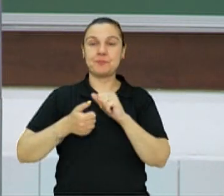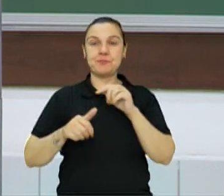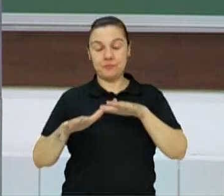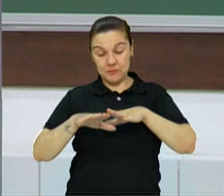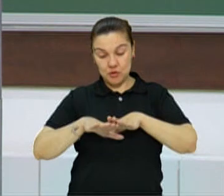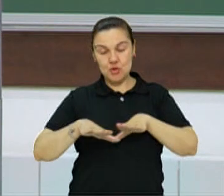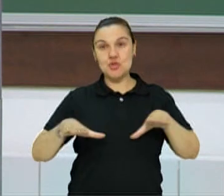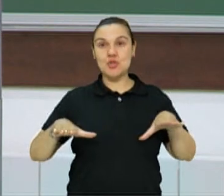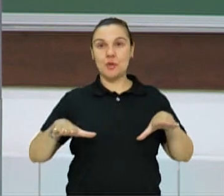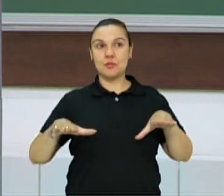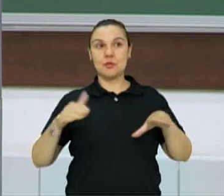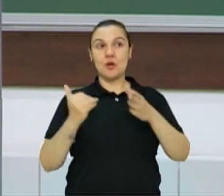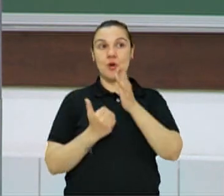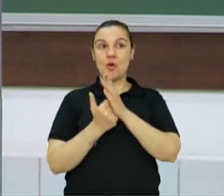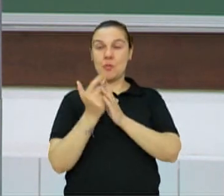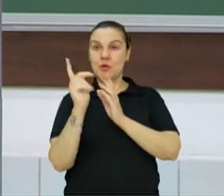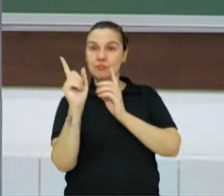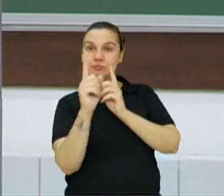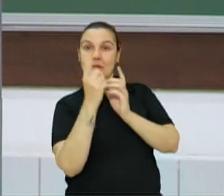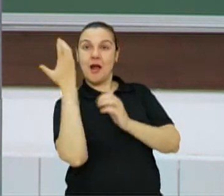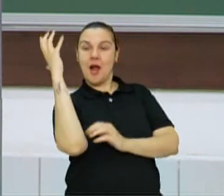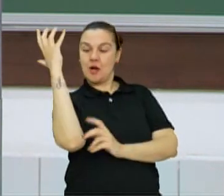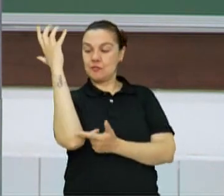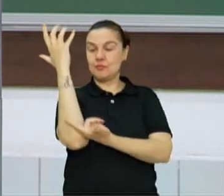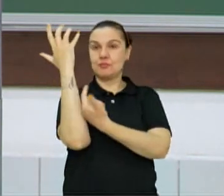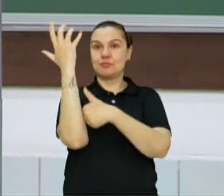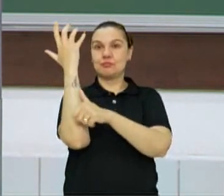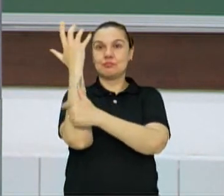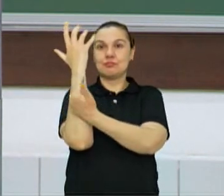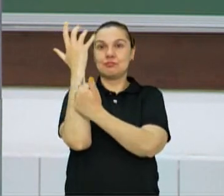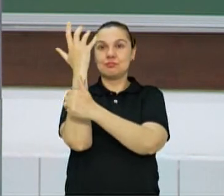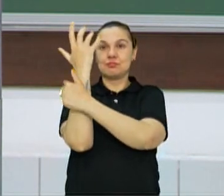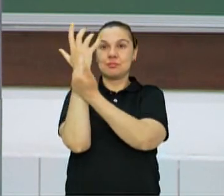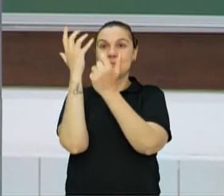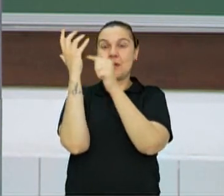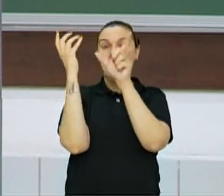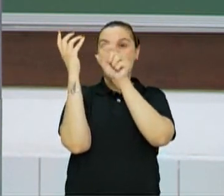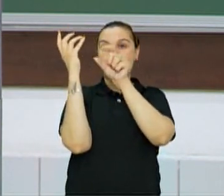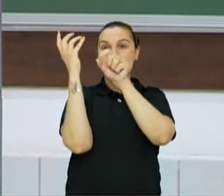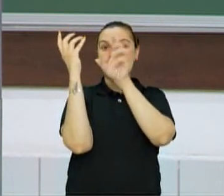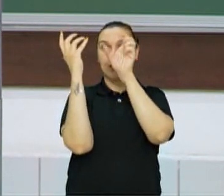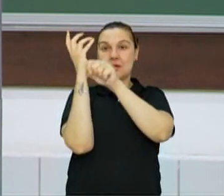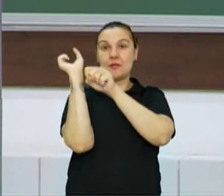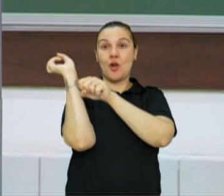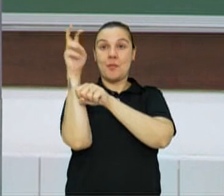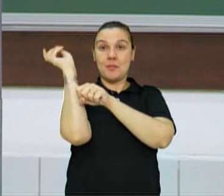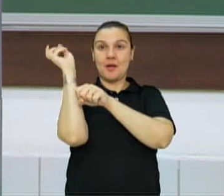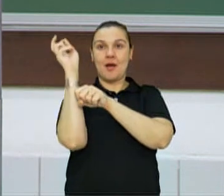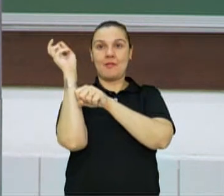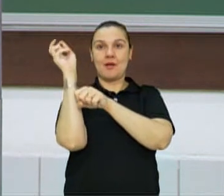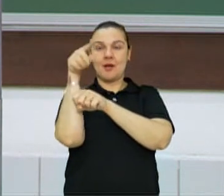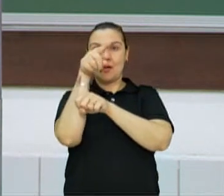hábitos terrestres, começaram a subir em árvores para tentar pegar as aves. E mais, elas picavam as árvores,